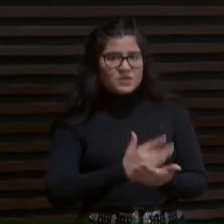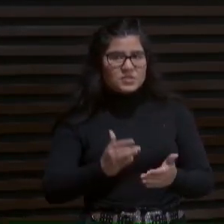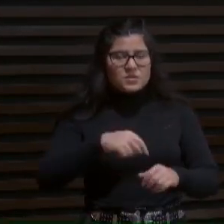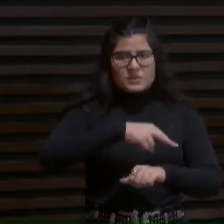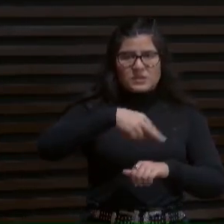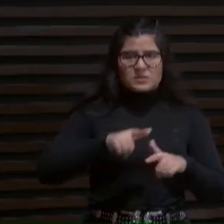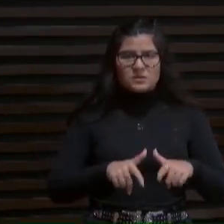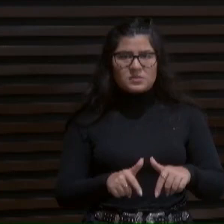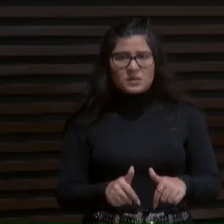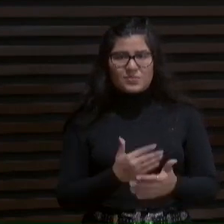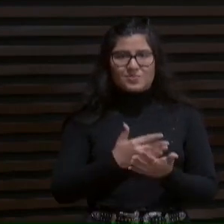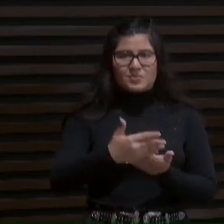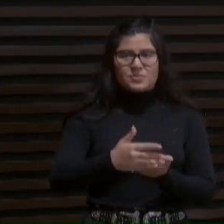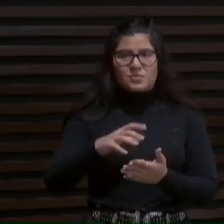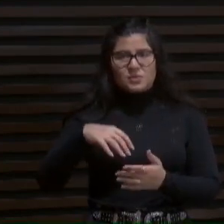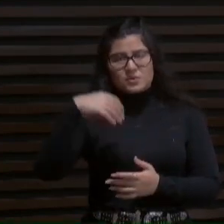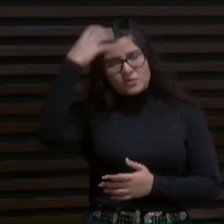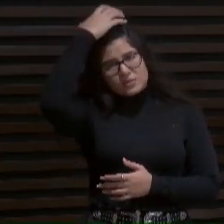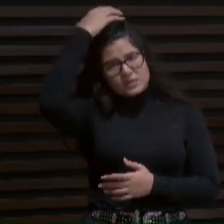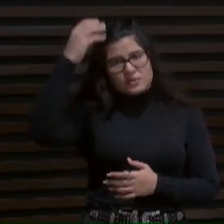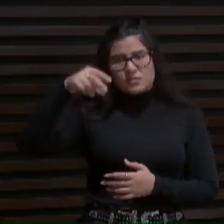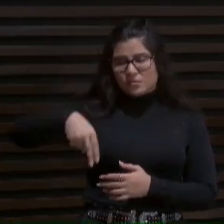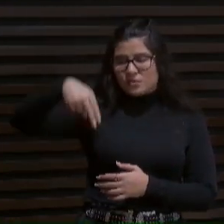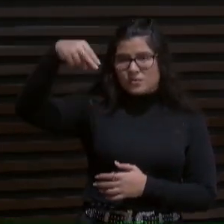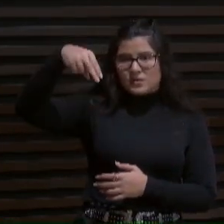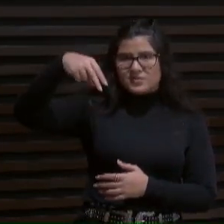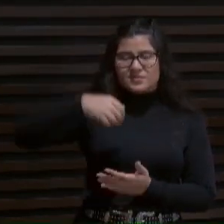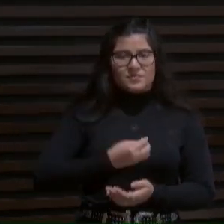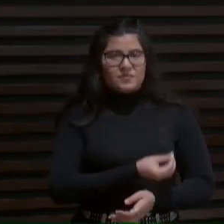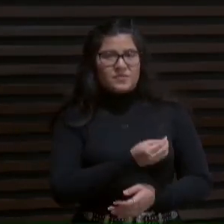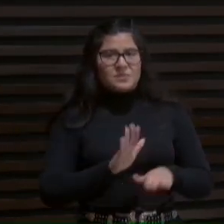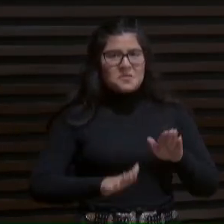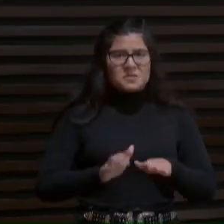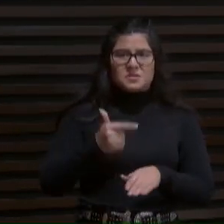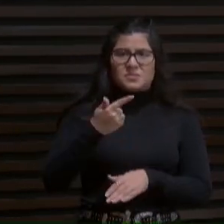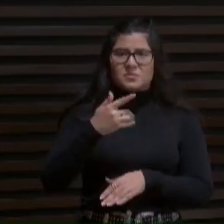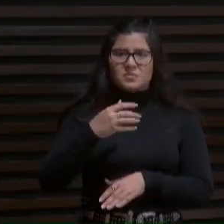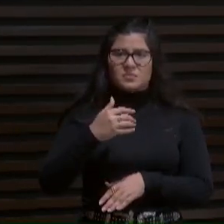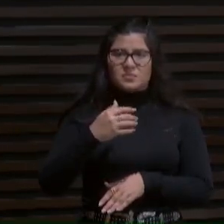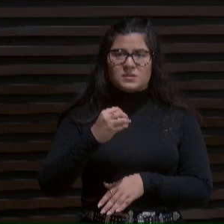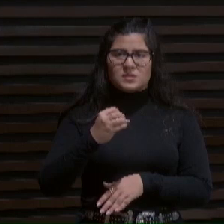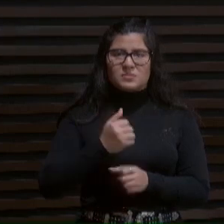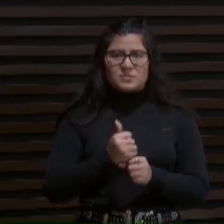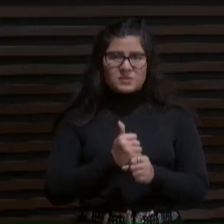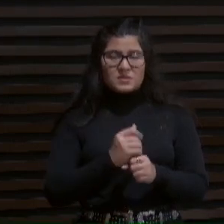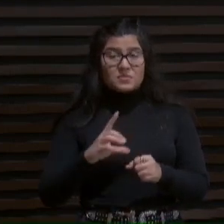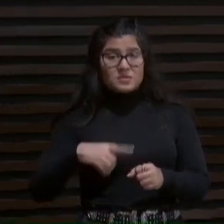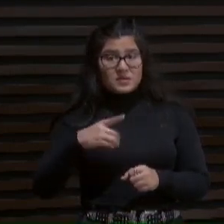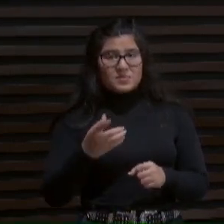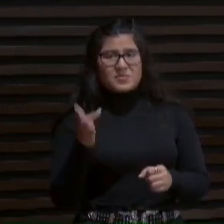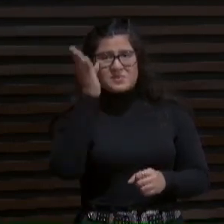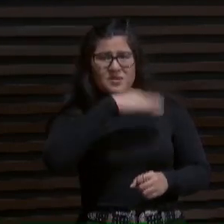início ao reino de Israel, o reino do norte, que sobreviveu pouco mais de 200 anos. E depois também, por conta de sua